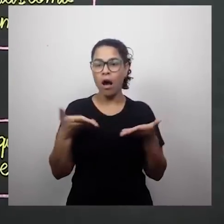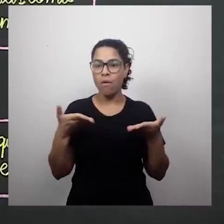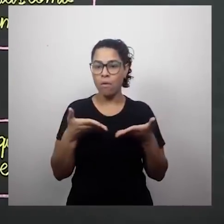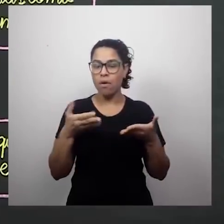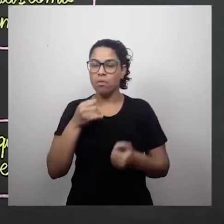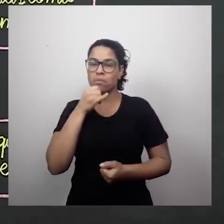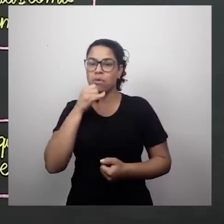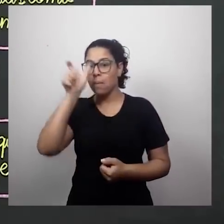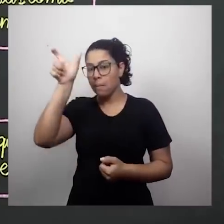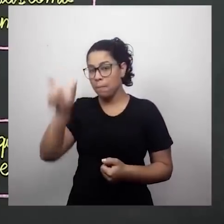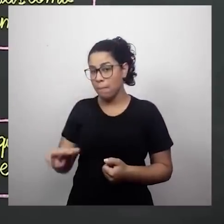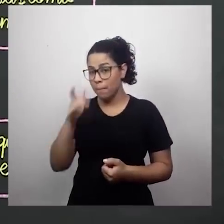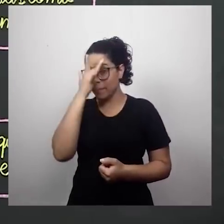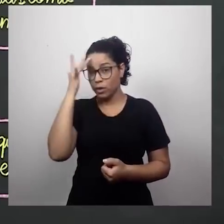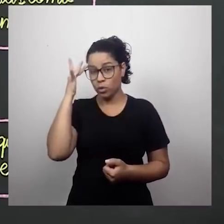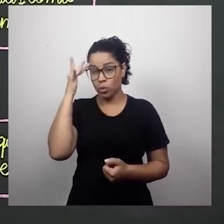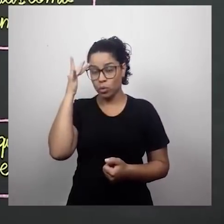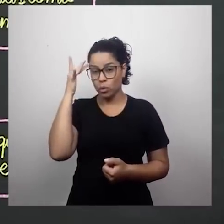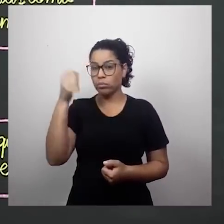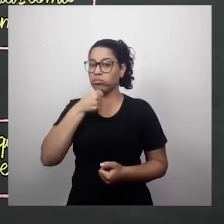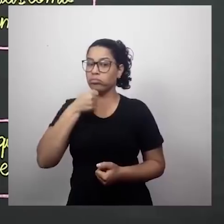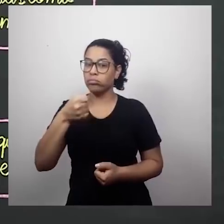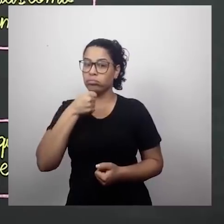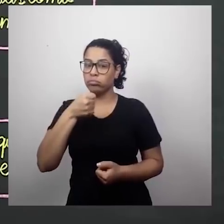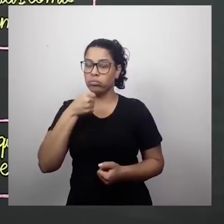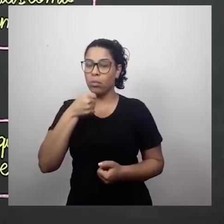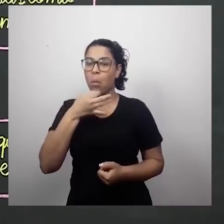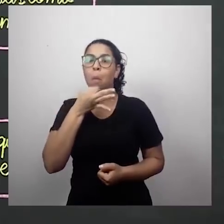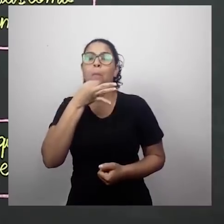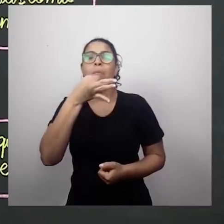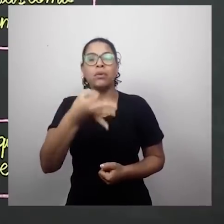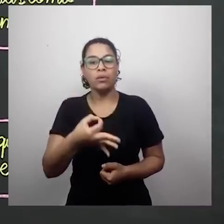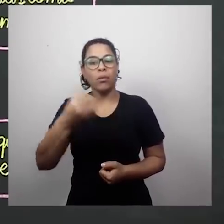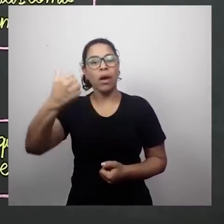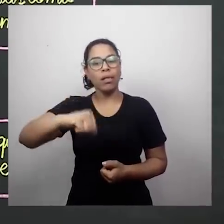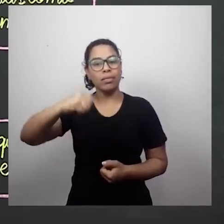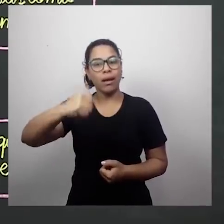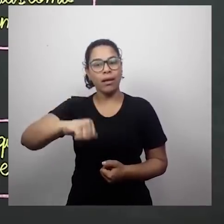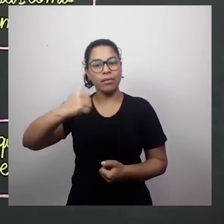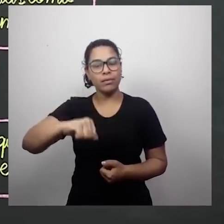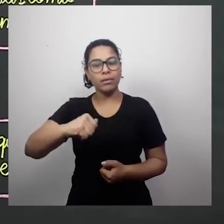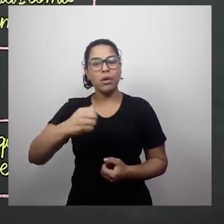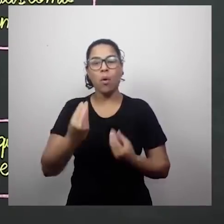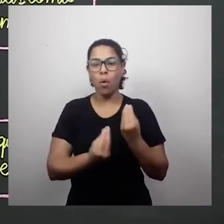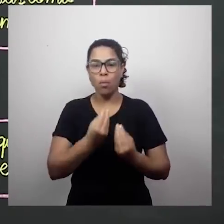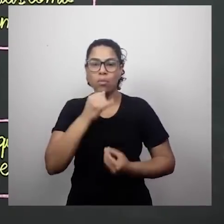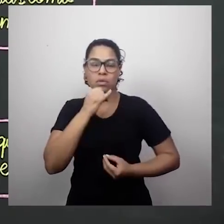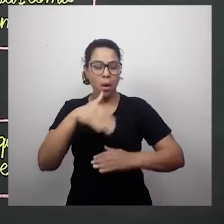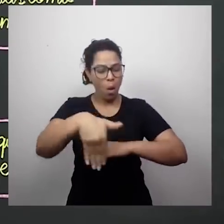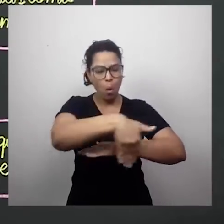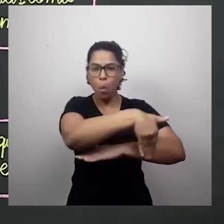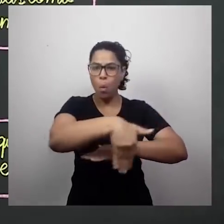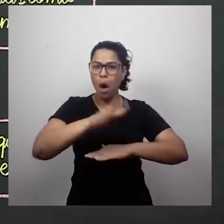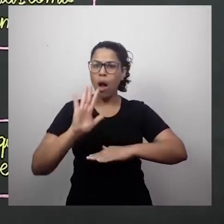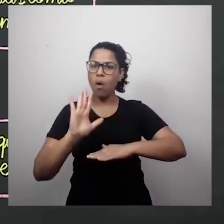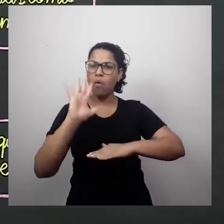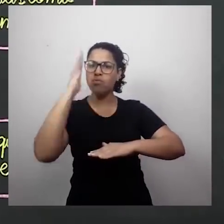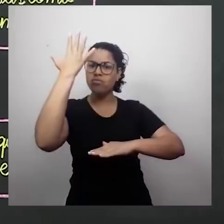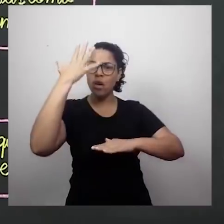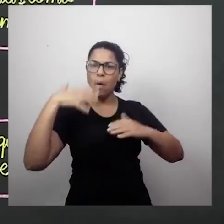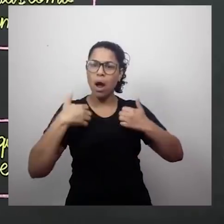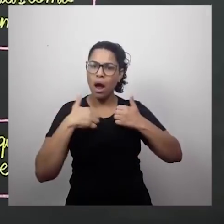pode se posicionar diante desse fato. Quando, por exemplo, ele analisa que esse acidente aconteceu naquela rua, porque